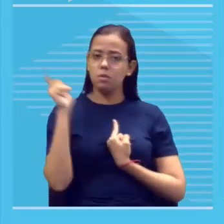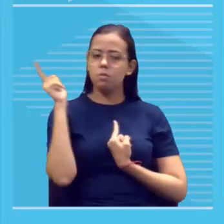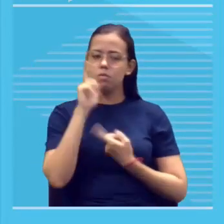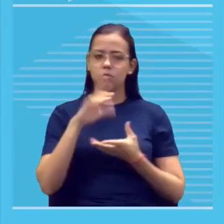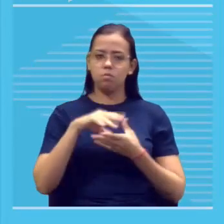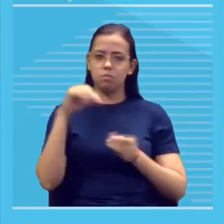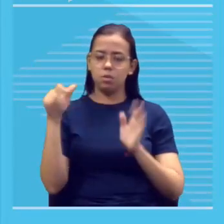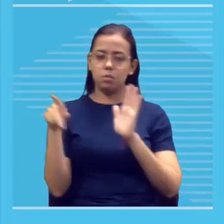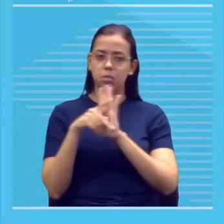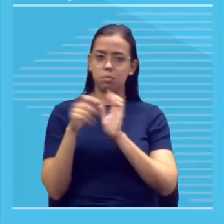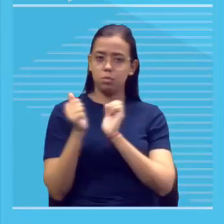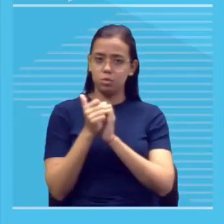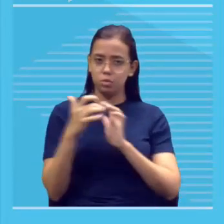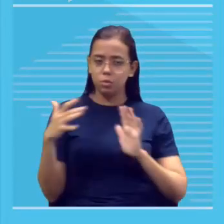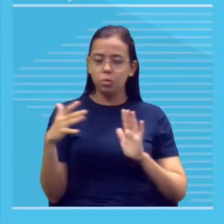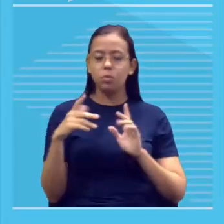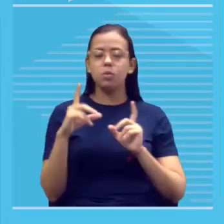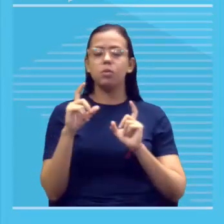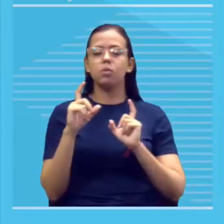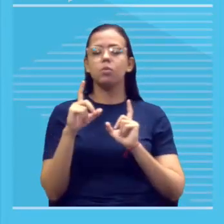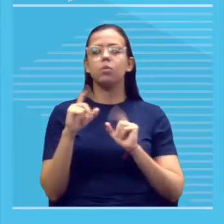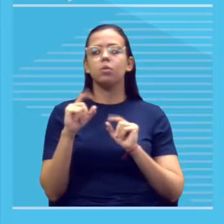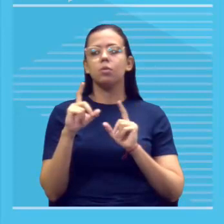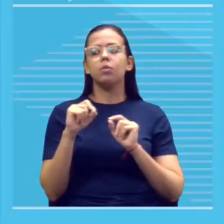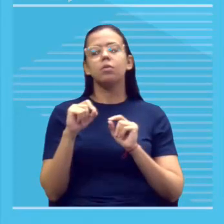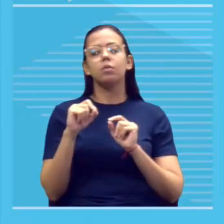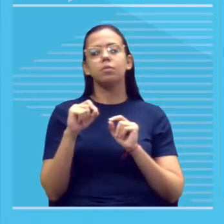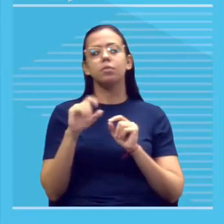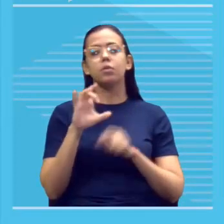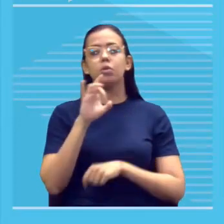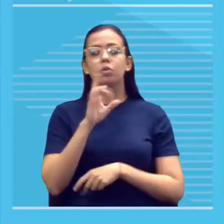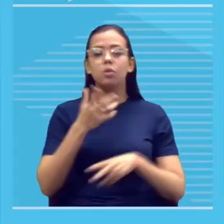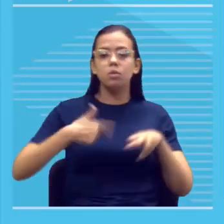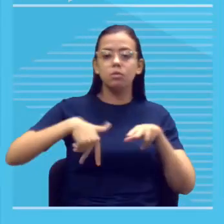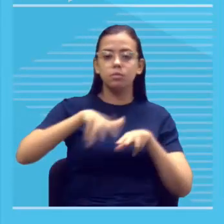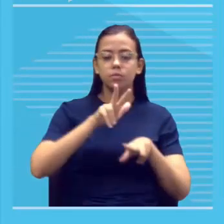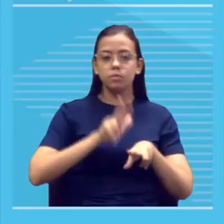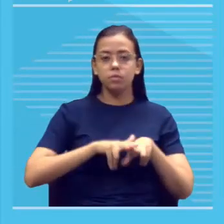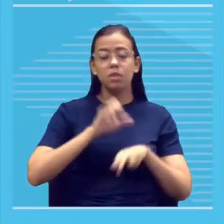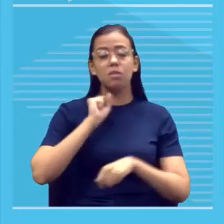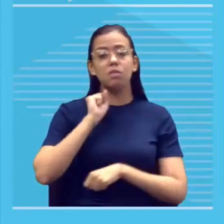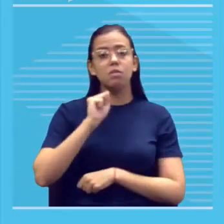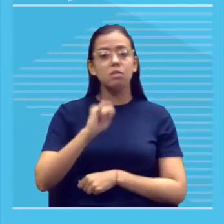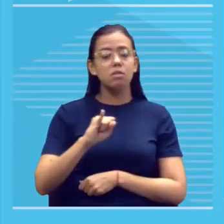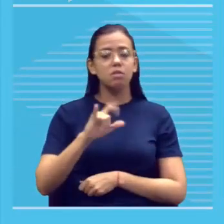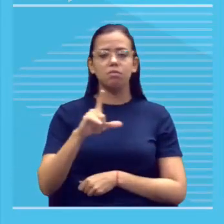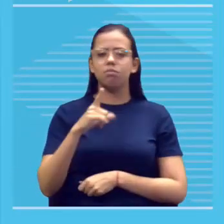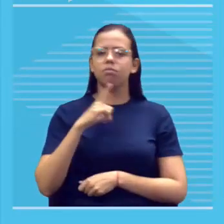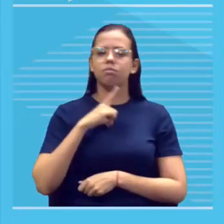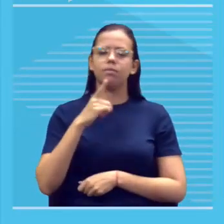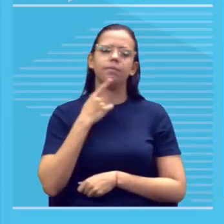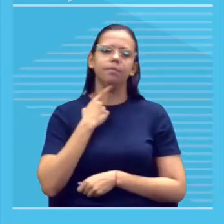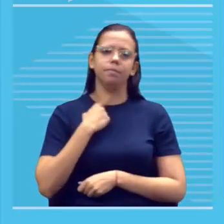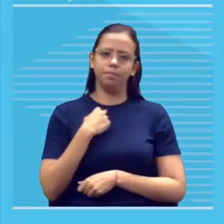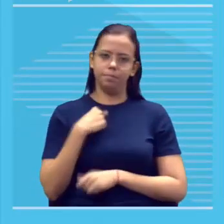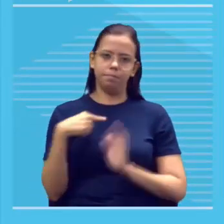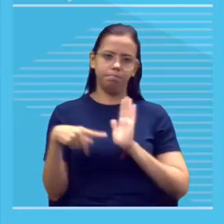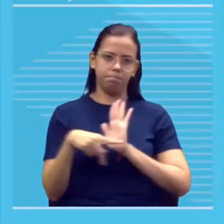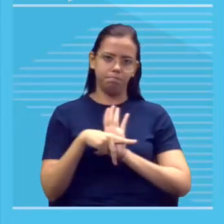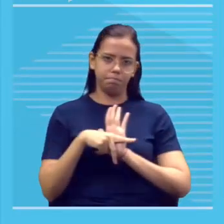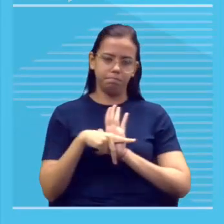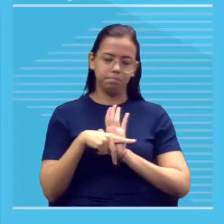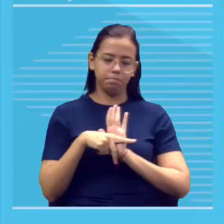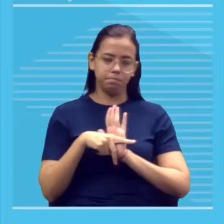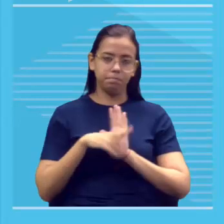luz para o espiritismo você só reencarna se você e Zé